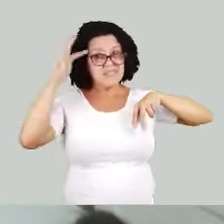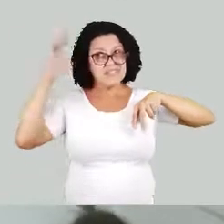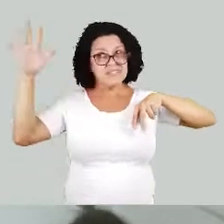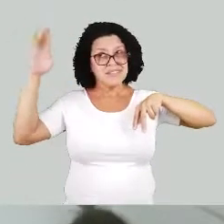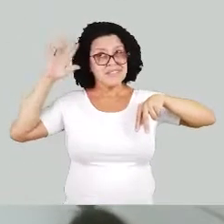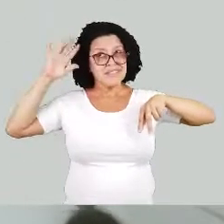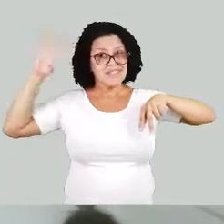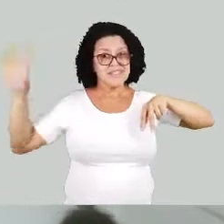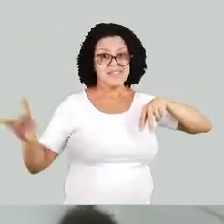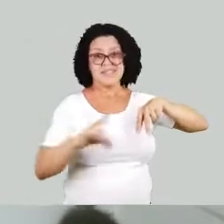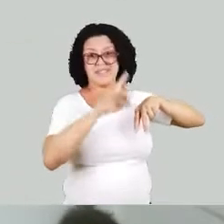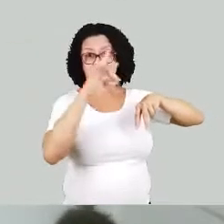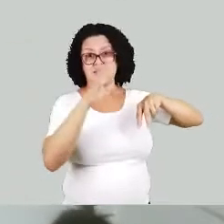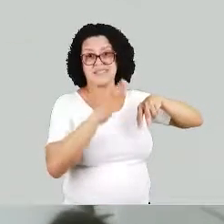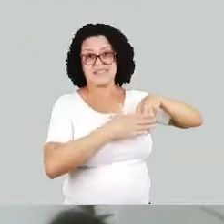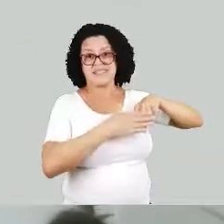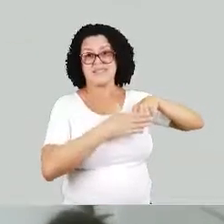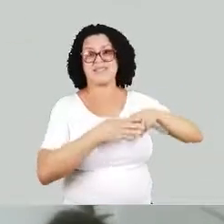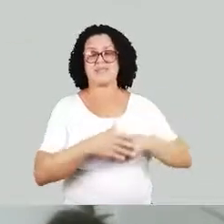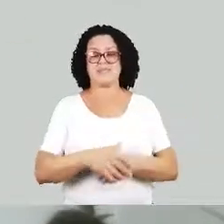pensamento. Tá?